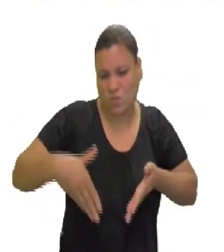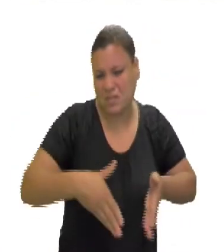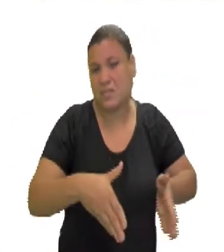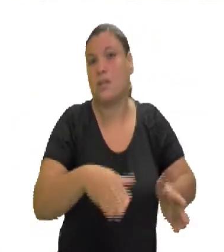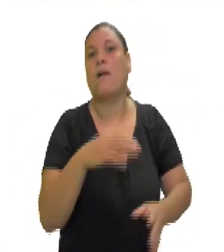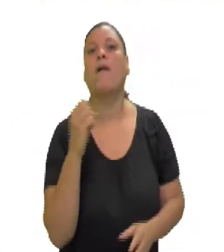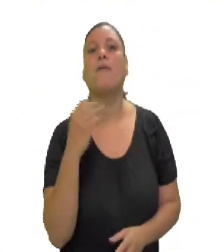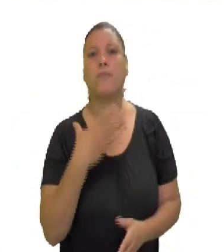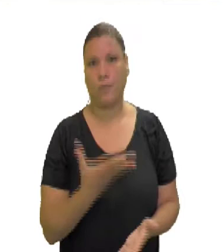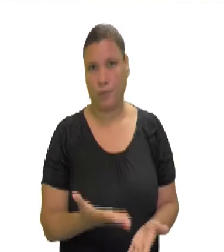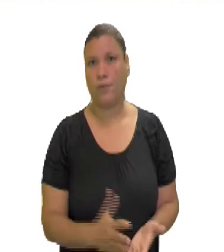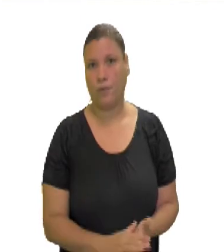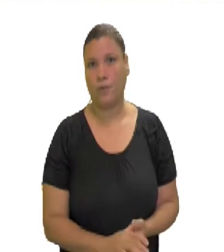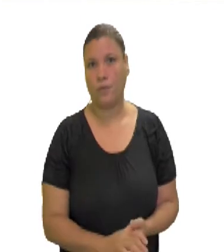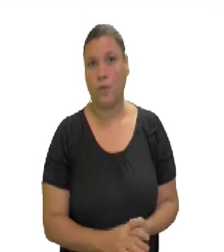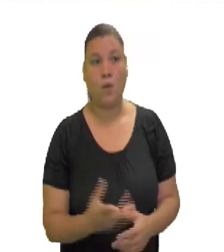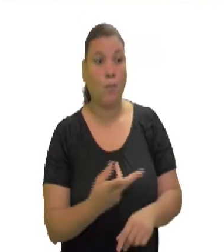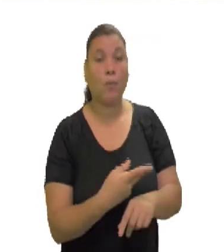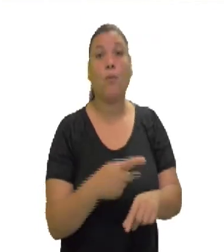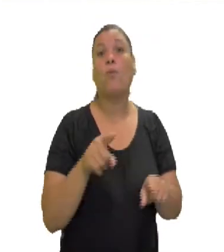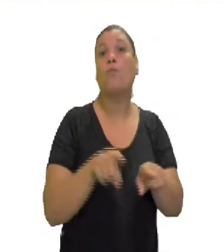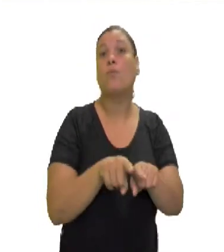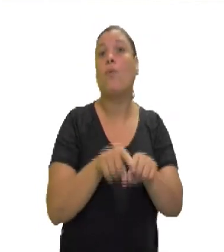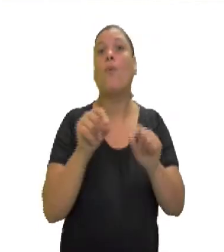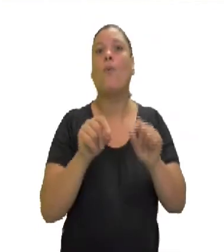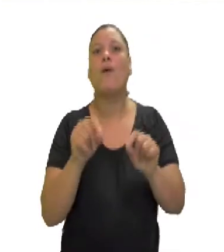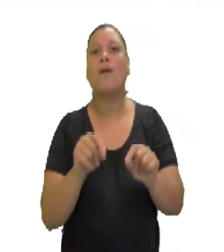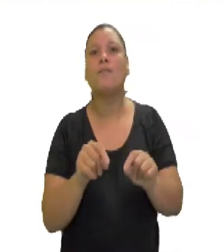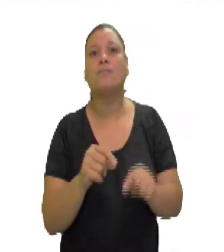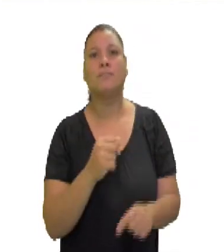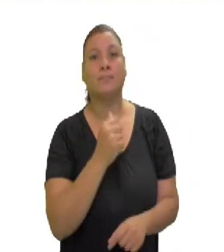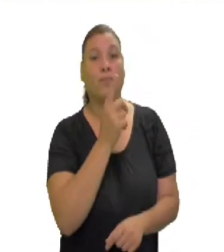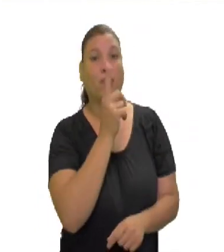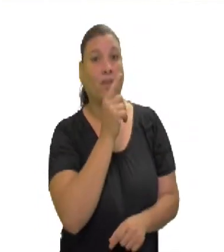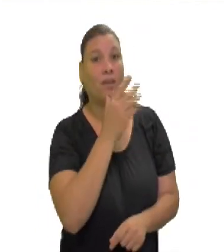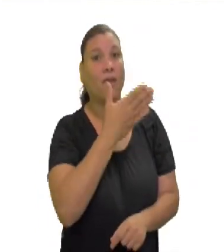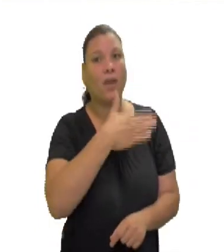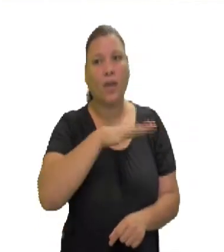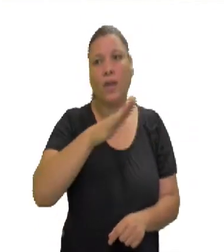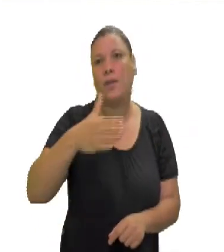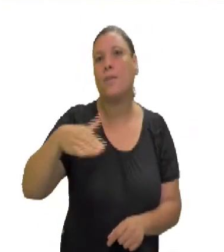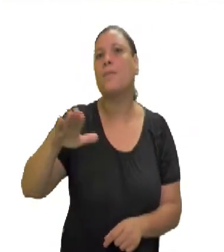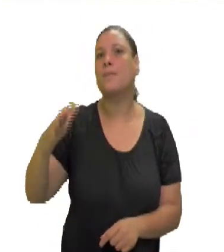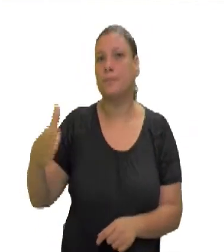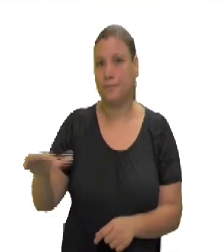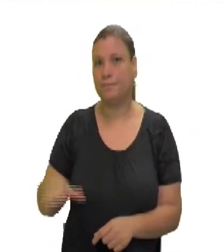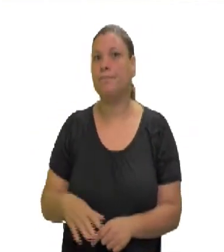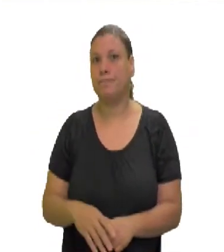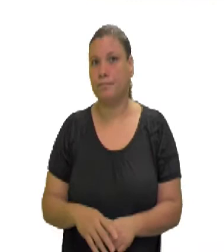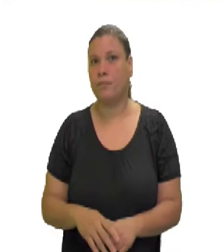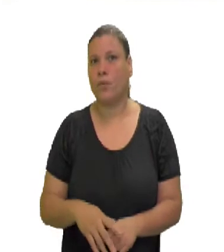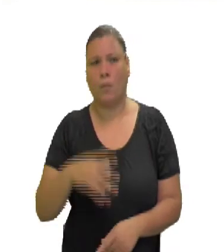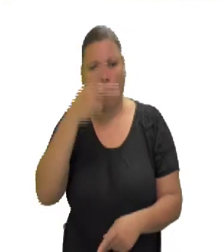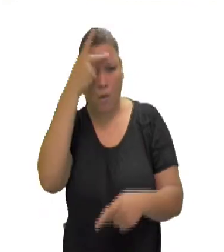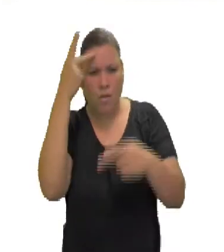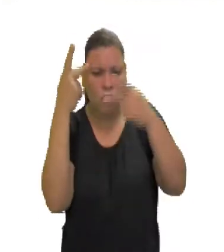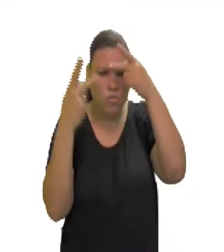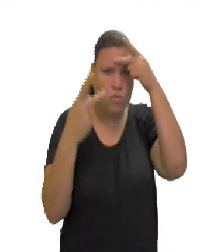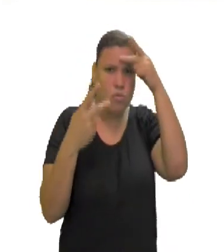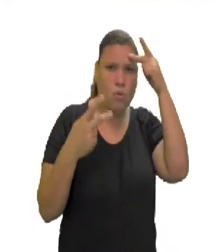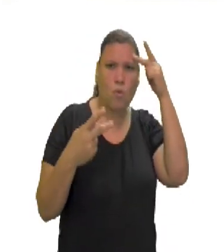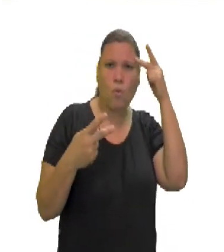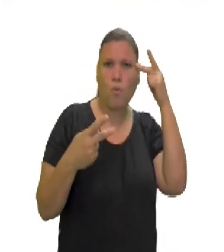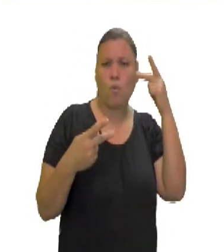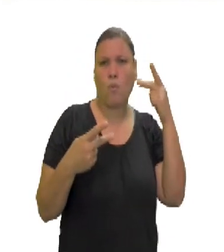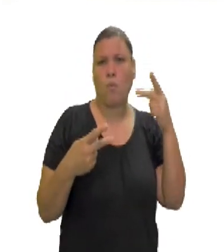rios que fossem bem volumosos para uma nova colônia. Eles iam em busca de mão de obra, por exemplo, índios que